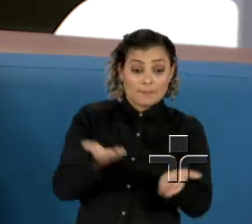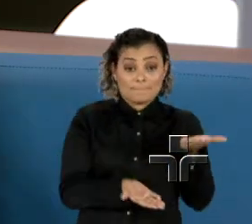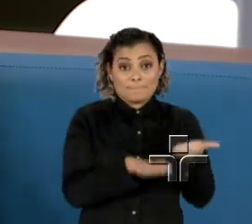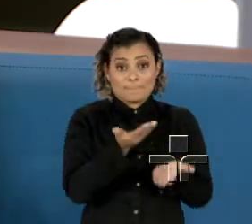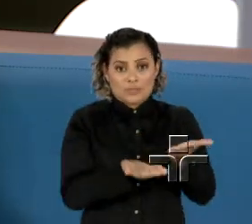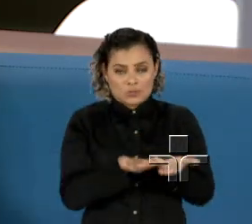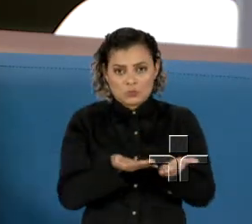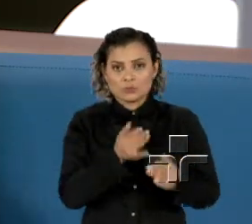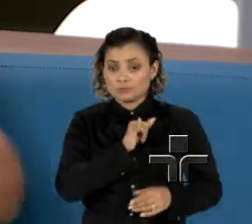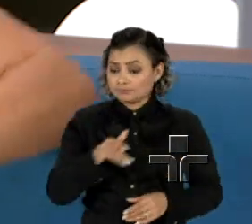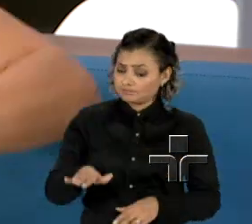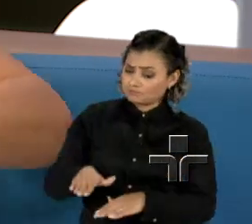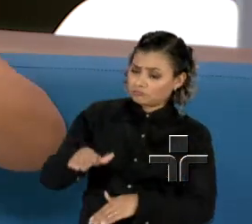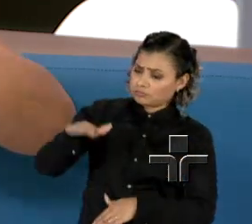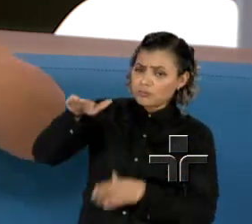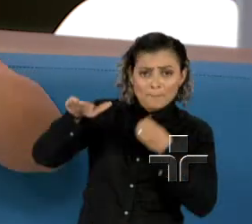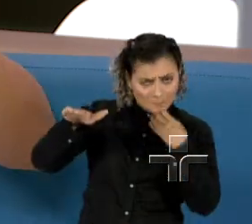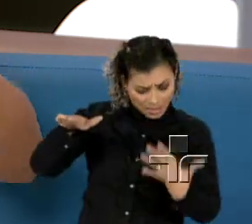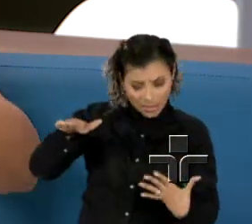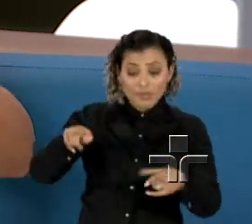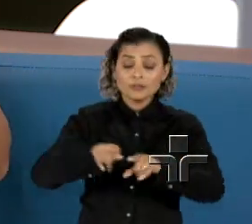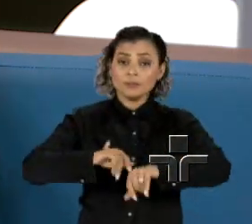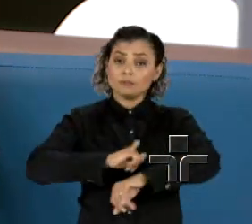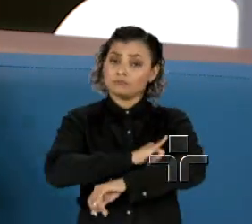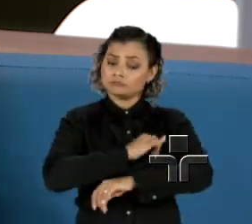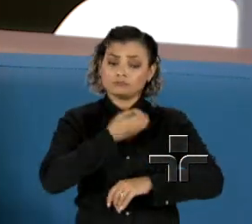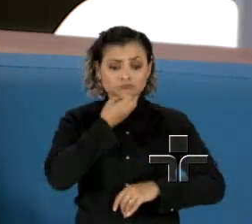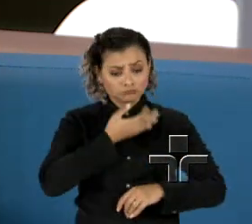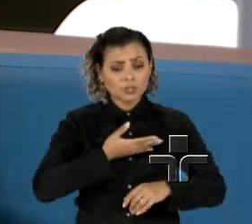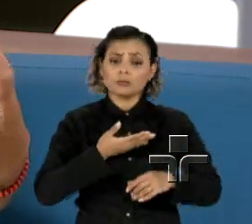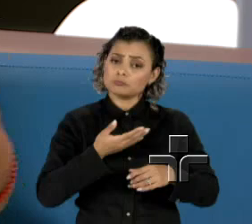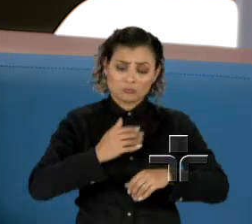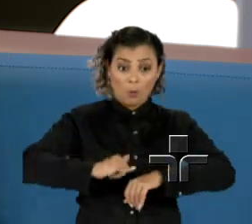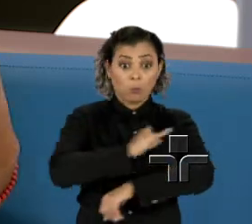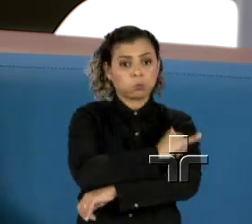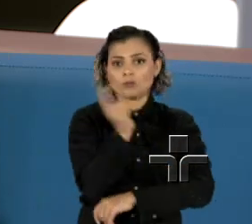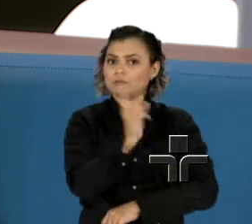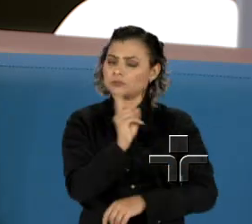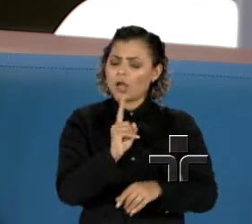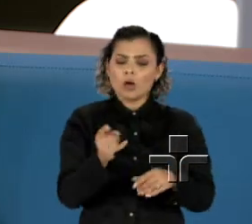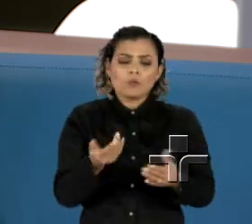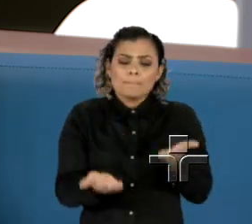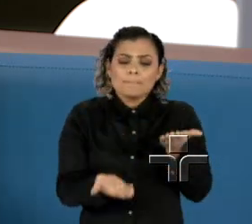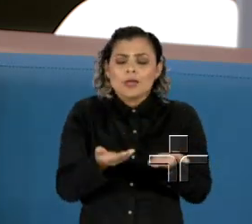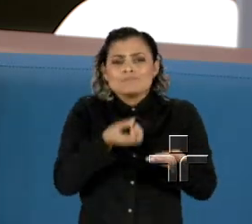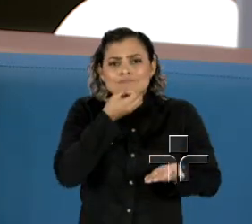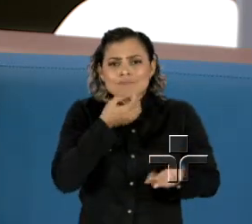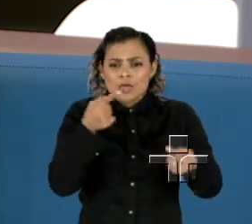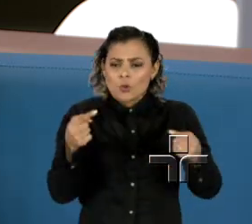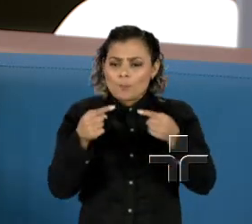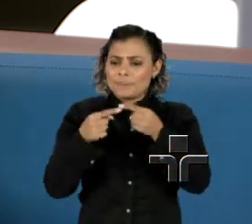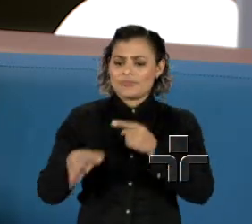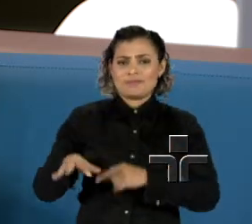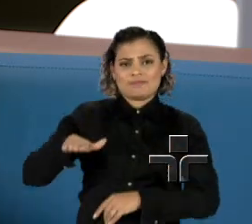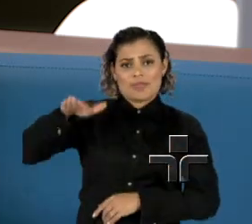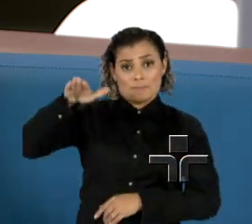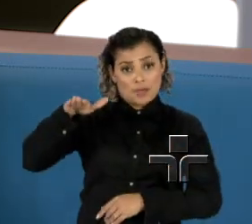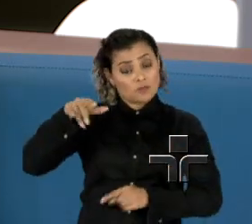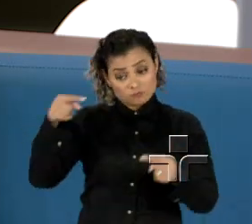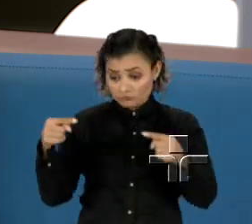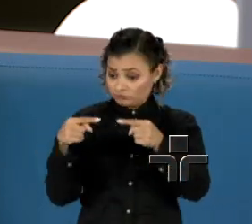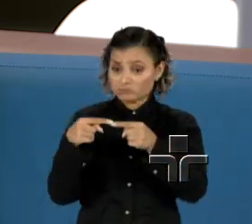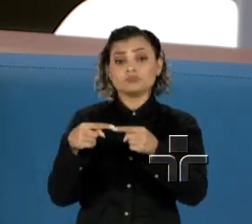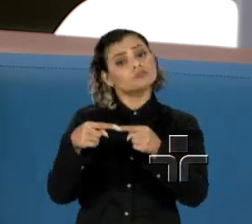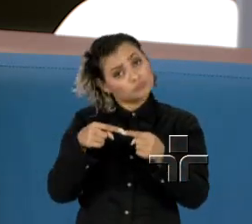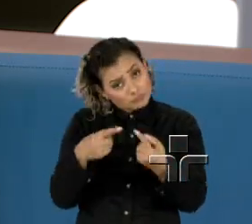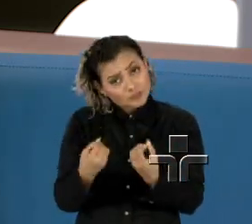e quando essa criança atinge um peso bom em determinados momentos da vida, a gente sabe que a gente está dando os